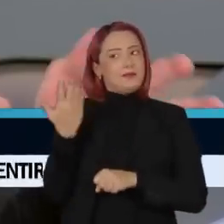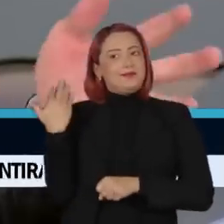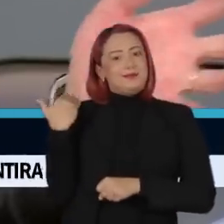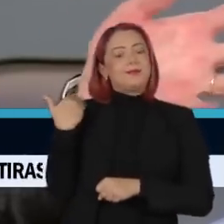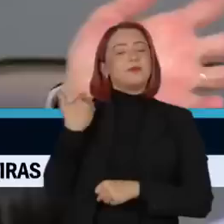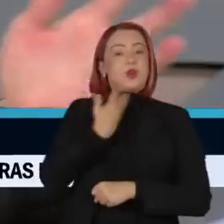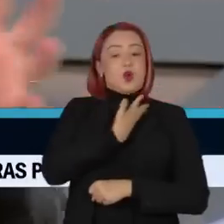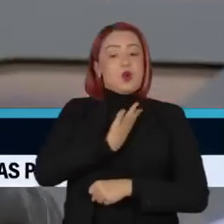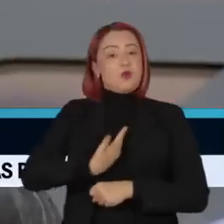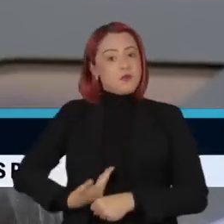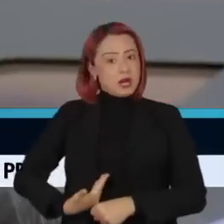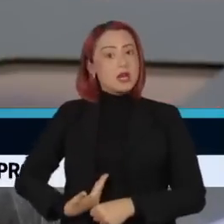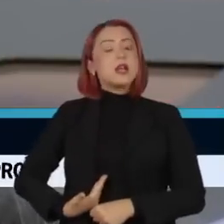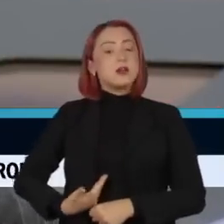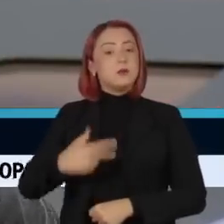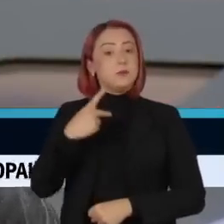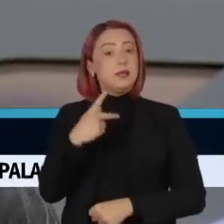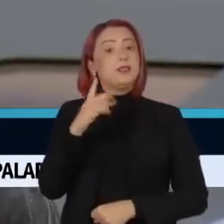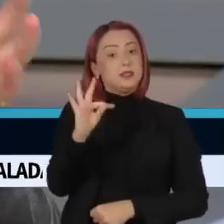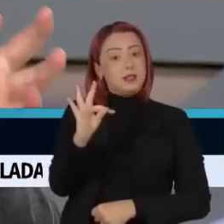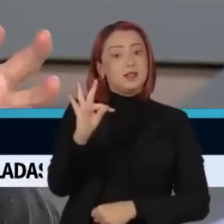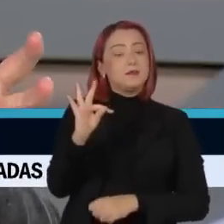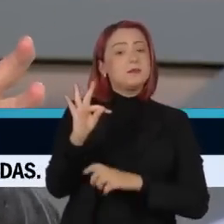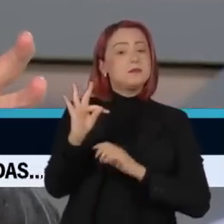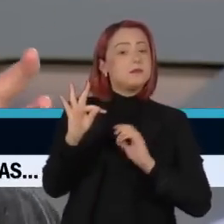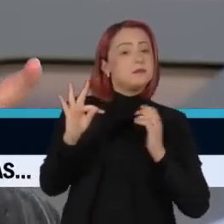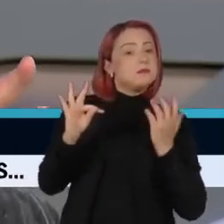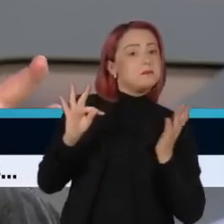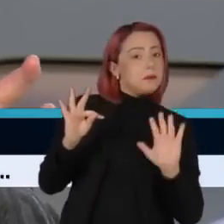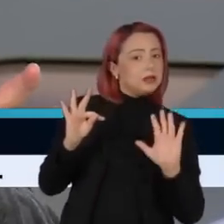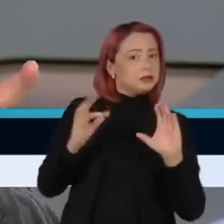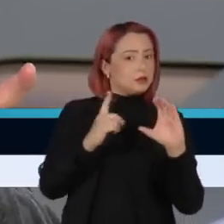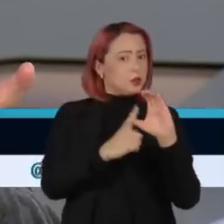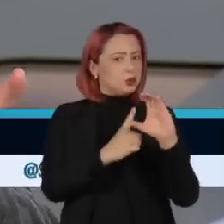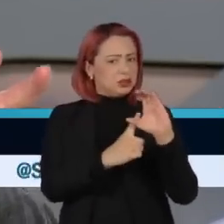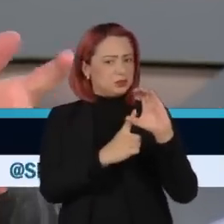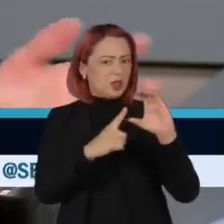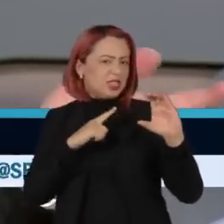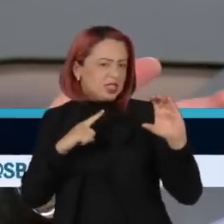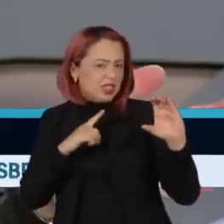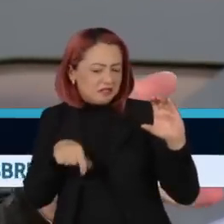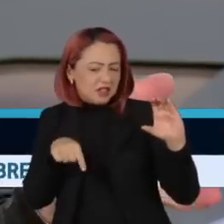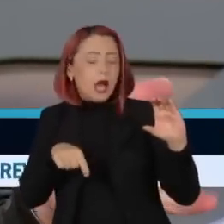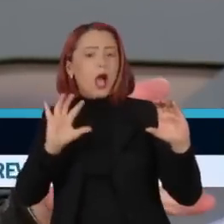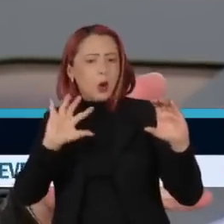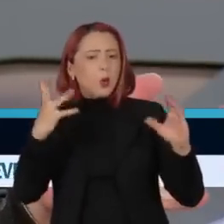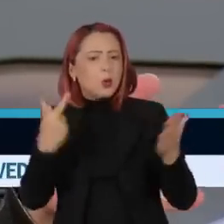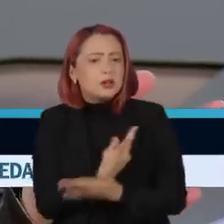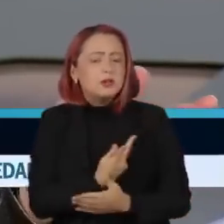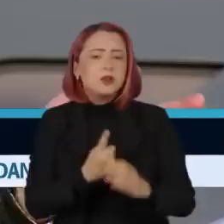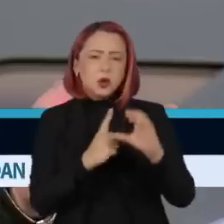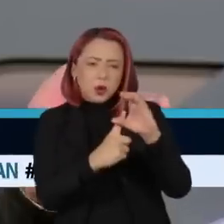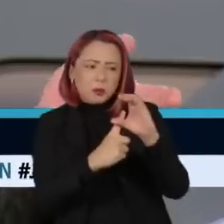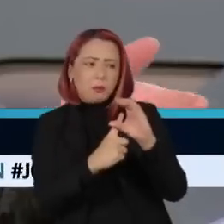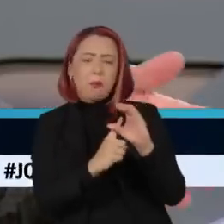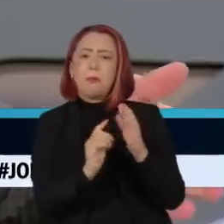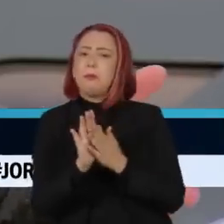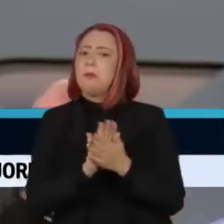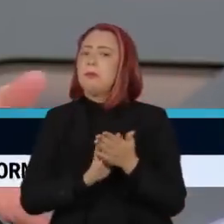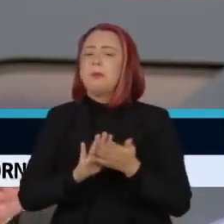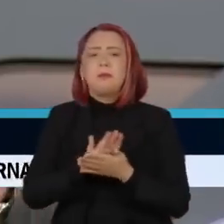de domínio do PT na política brasileira? Algum comunismo nesse período? Não teve comunismo nenhum.